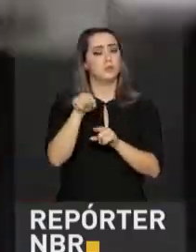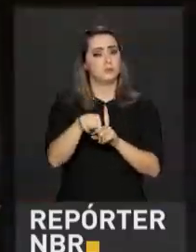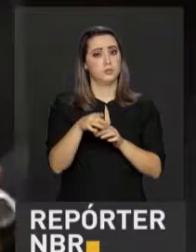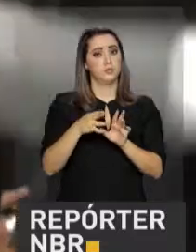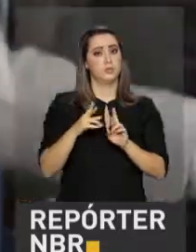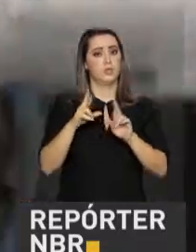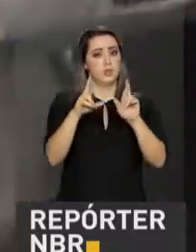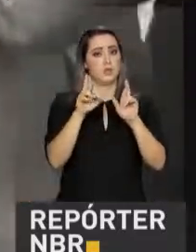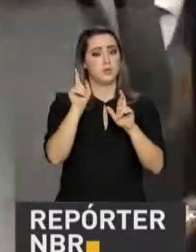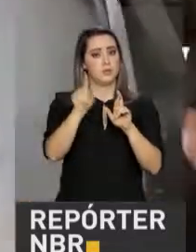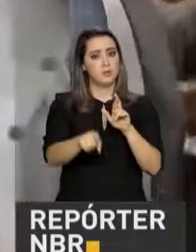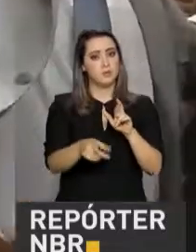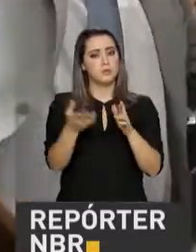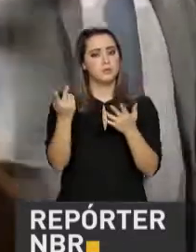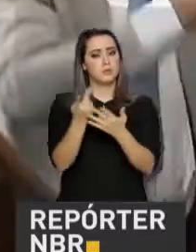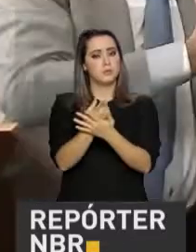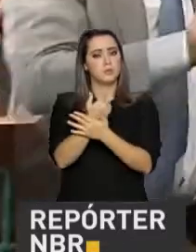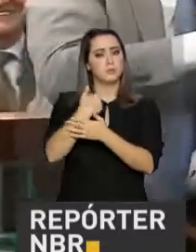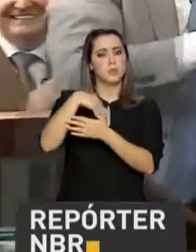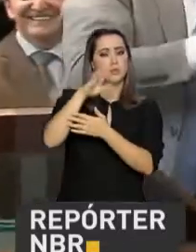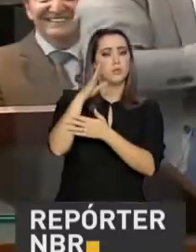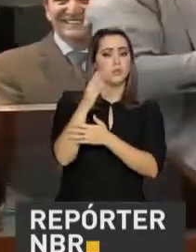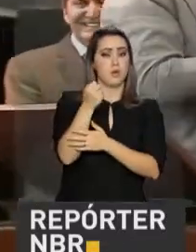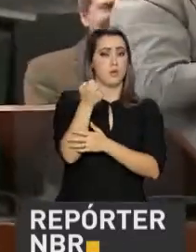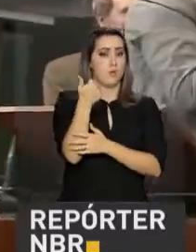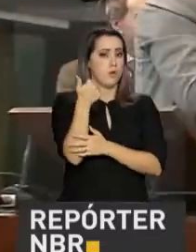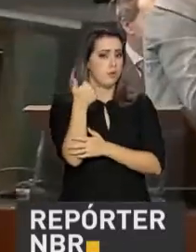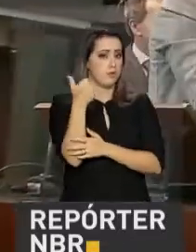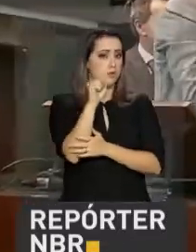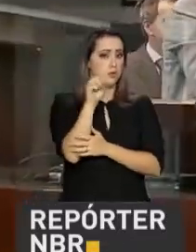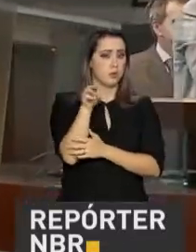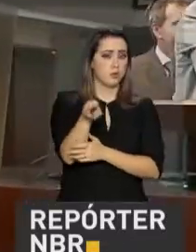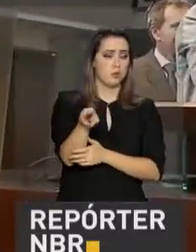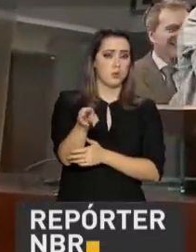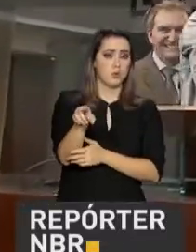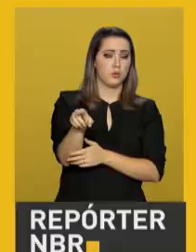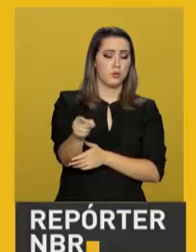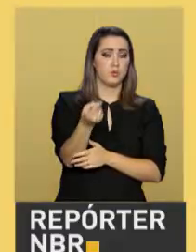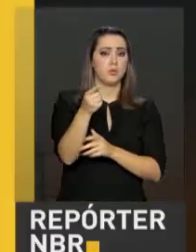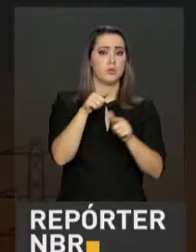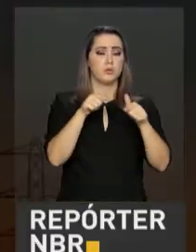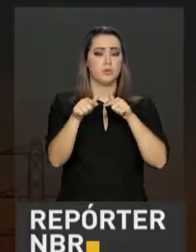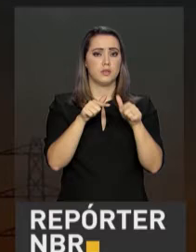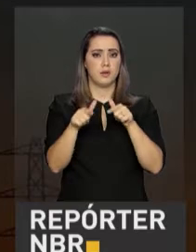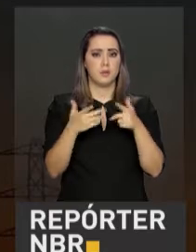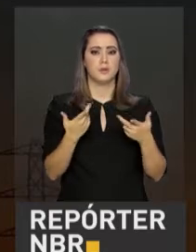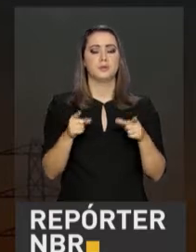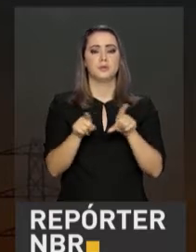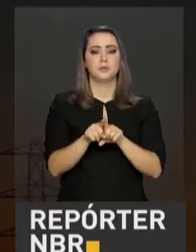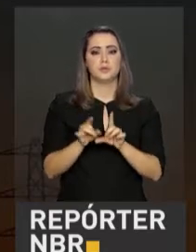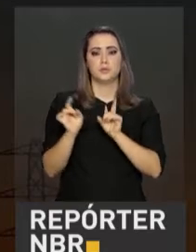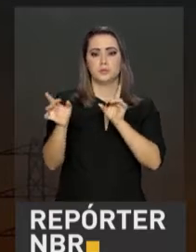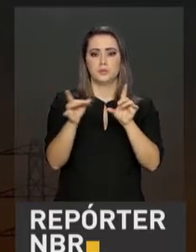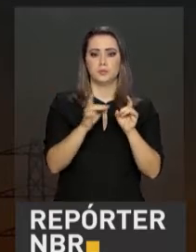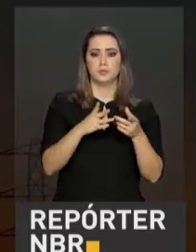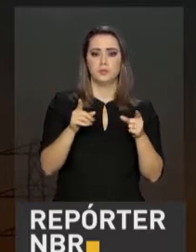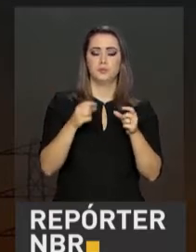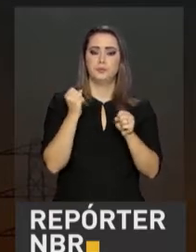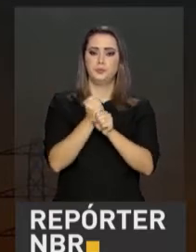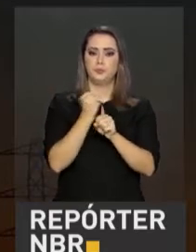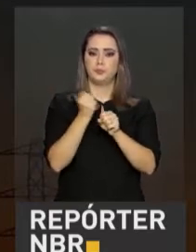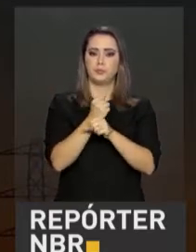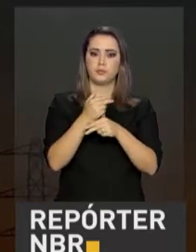a expectativa é de que sejam gerados quase 18 mil empregos diretos. Foram licitadas concessões para